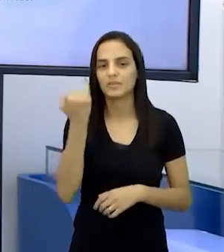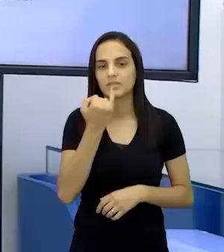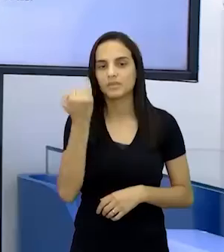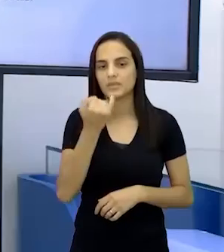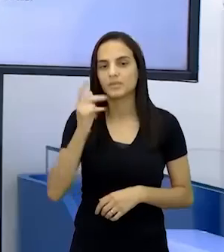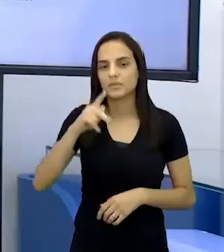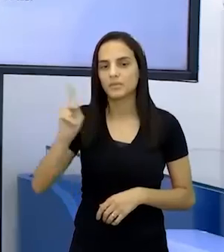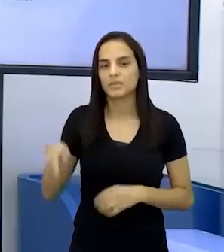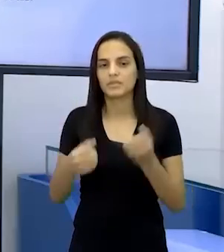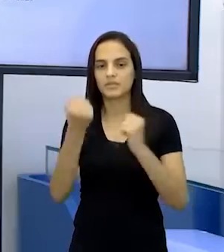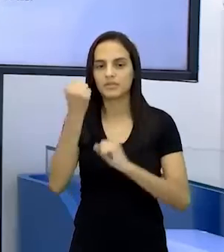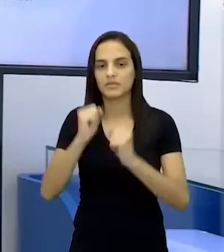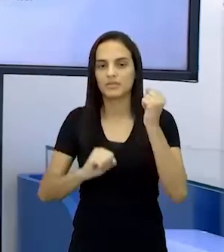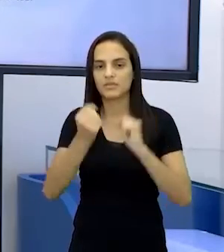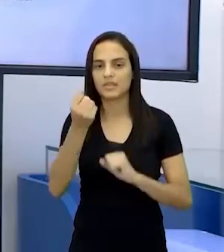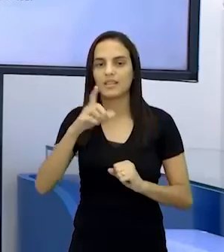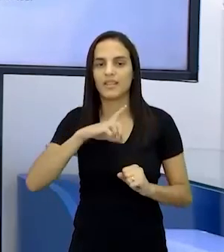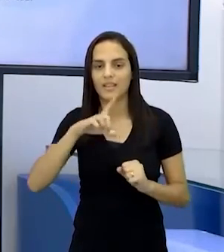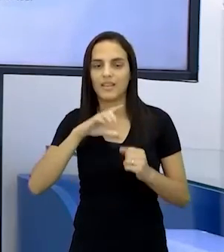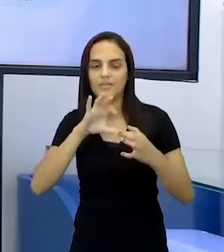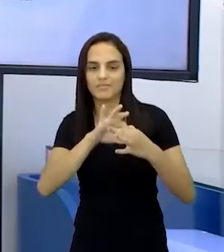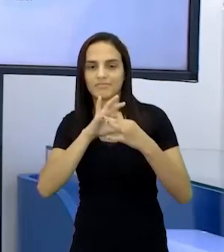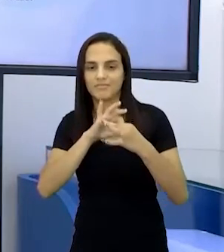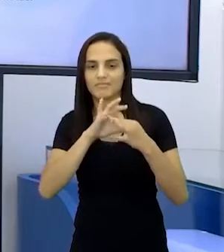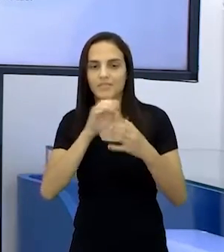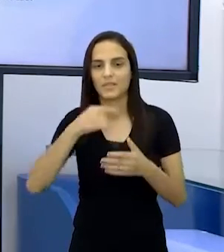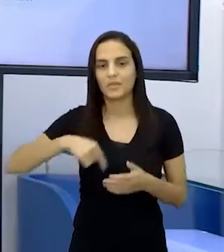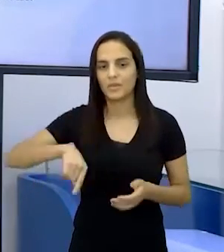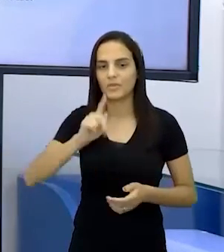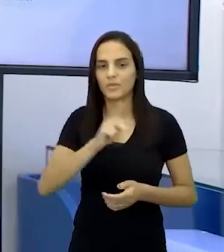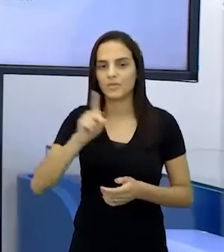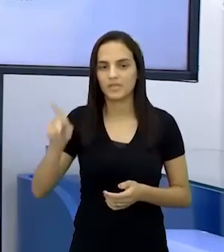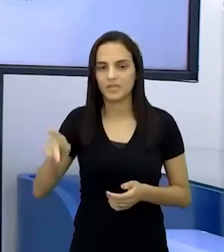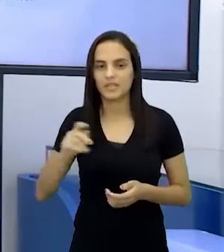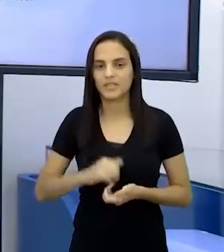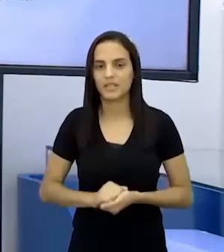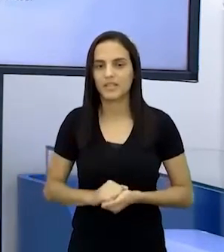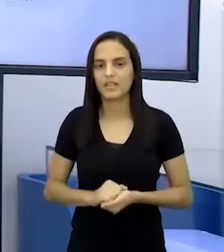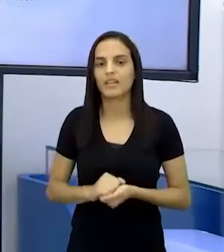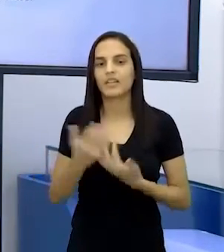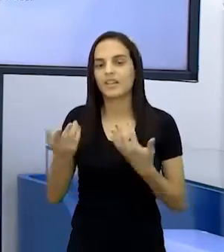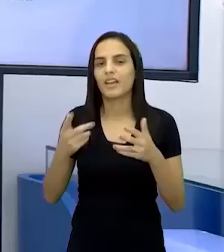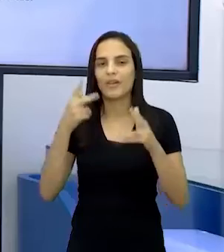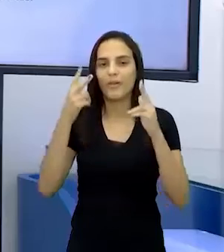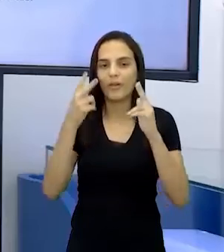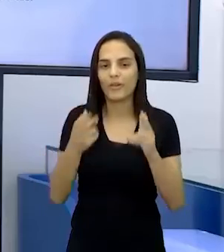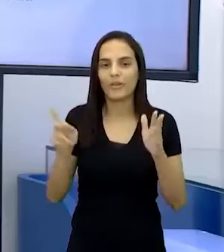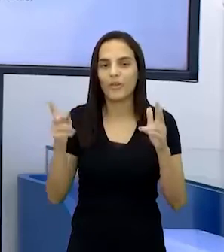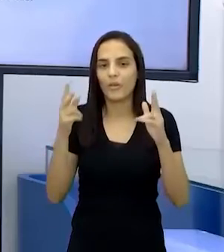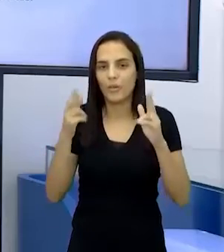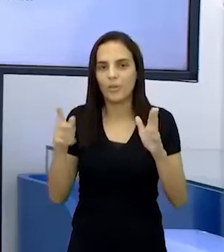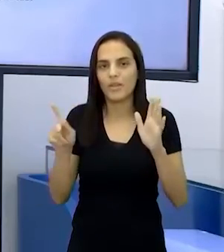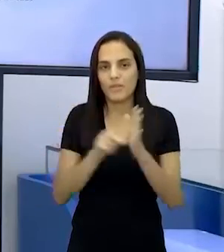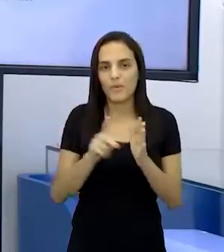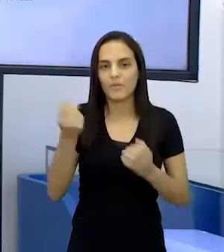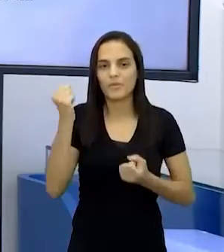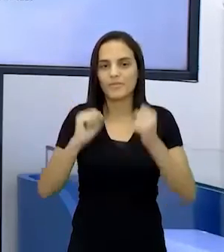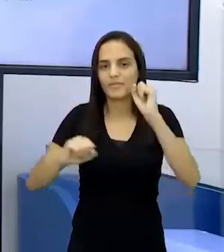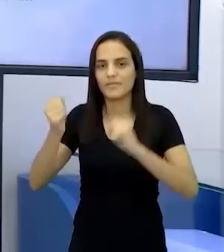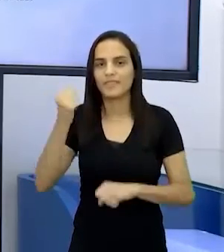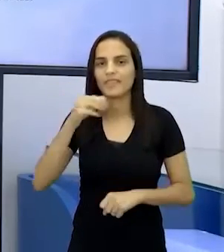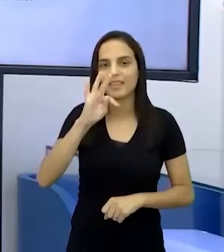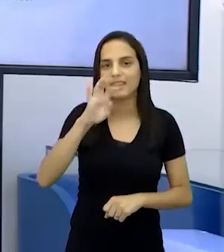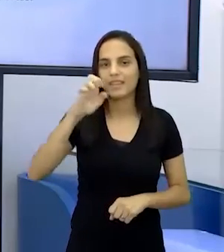professor de educação física ele tem esse apego também, né? Que nós, professores, sempre estamos de leg, camiseta, aquela coisa assim. É verdade. O tênis